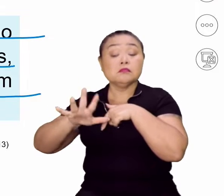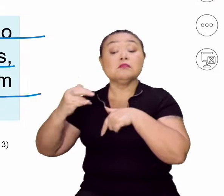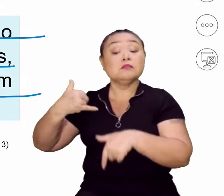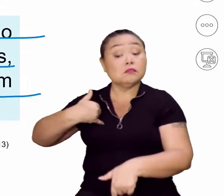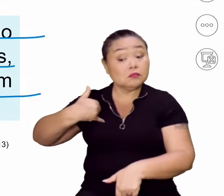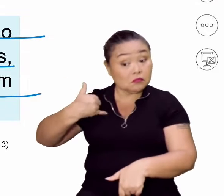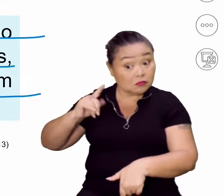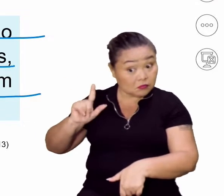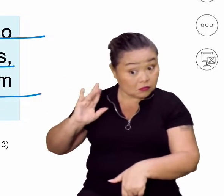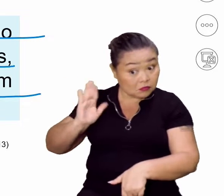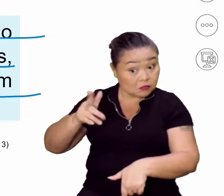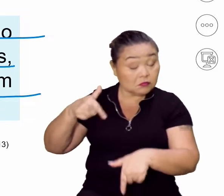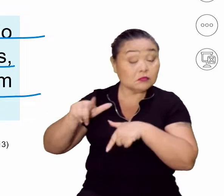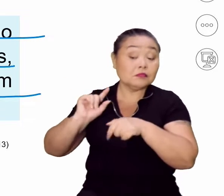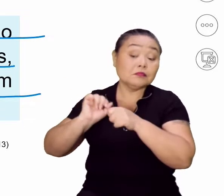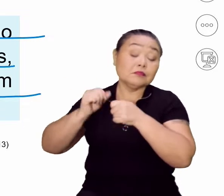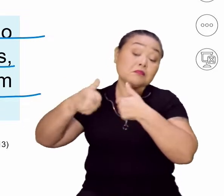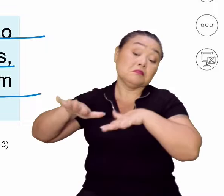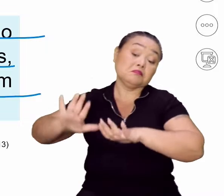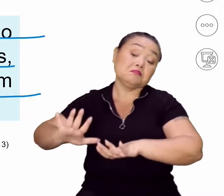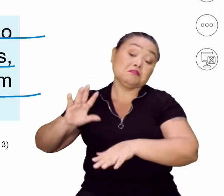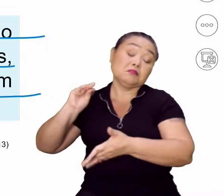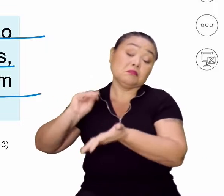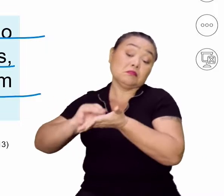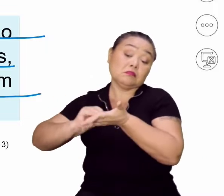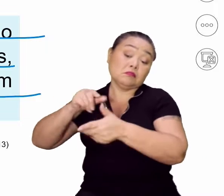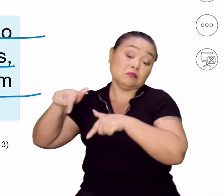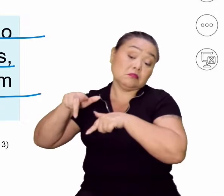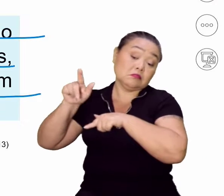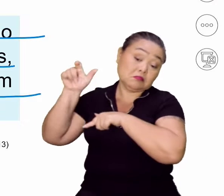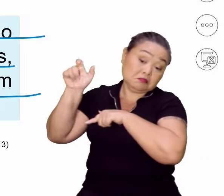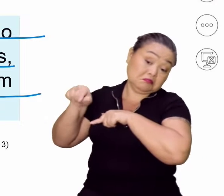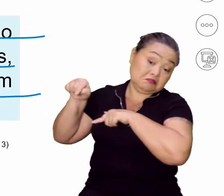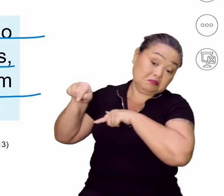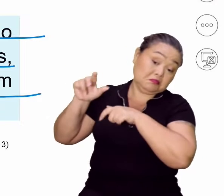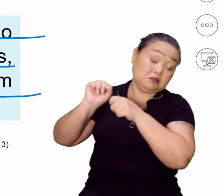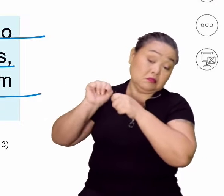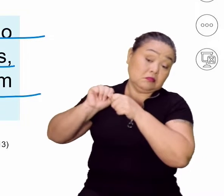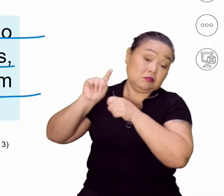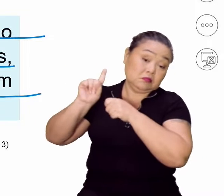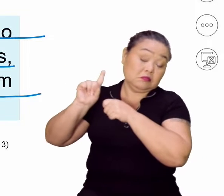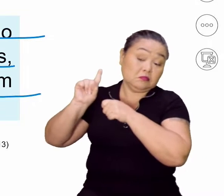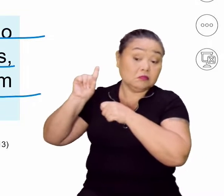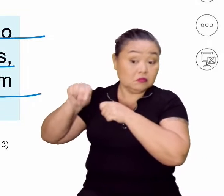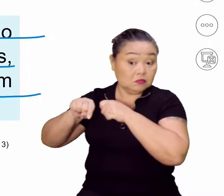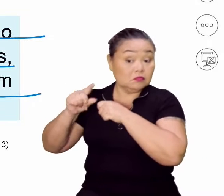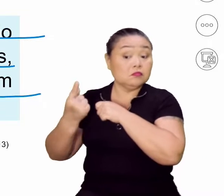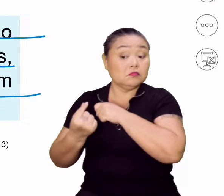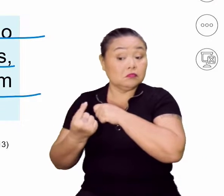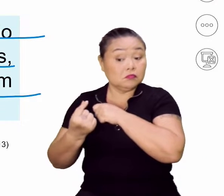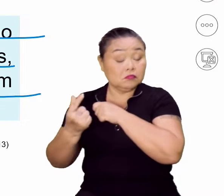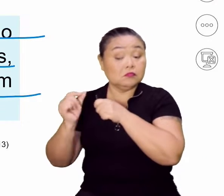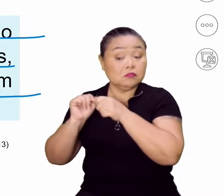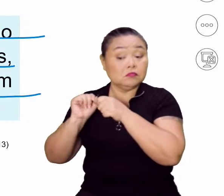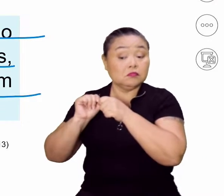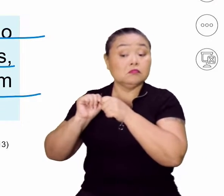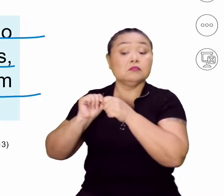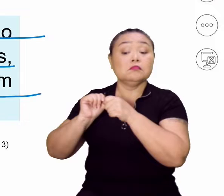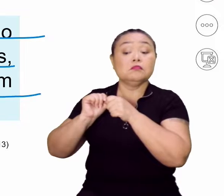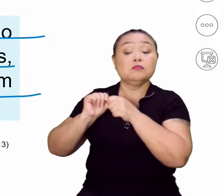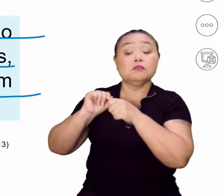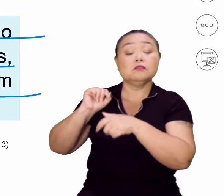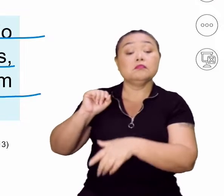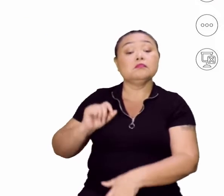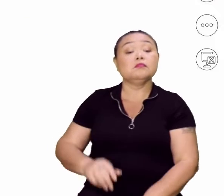estar trabalhando, mas está desempregada. Ela era para estar... Ela é economicamente ativa, mas não está